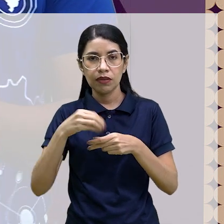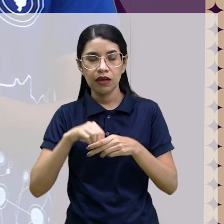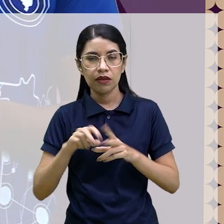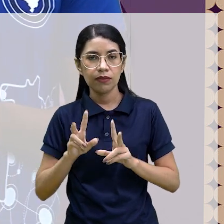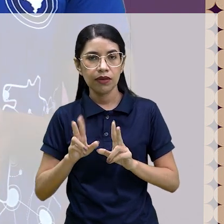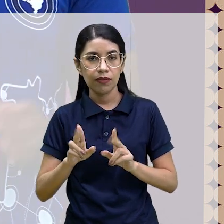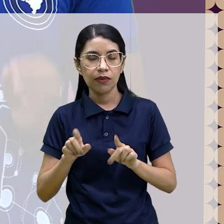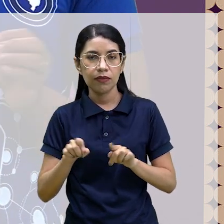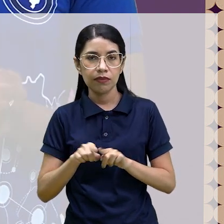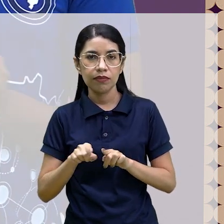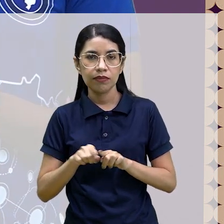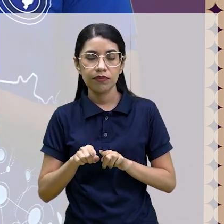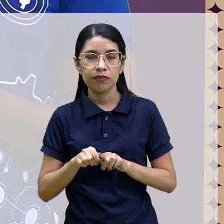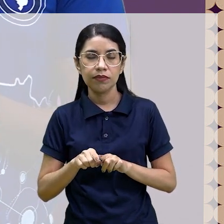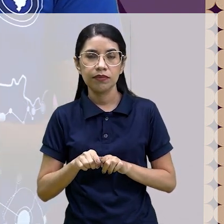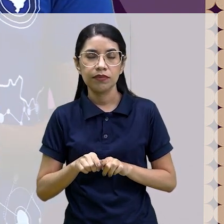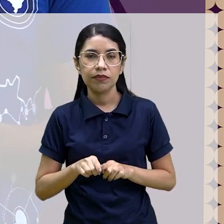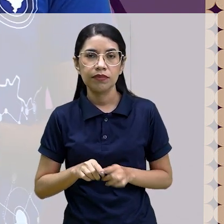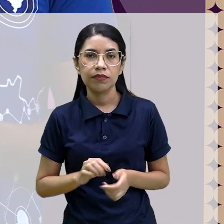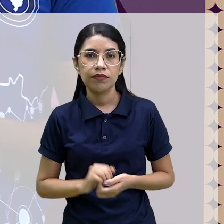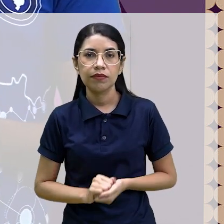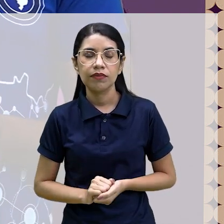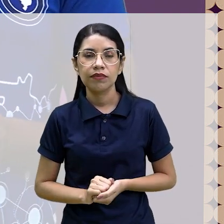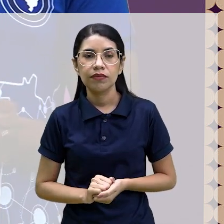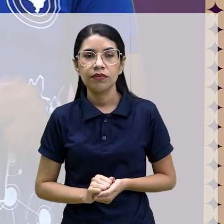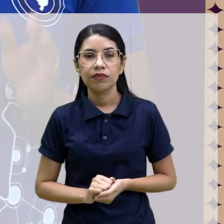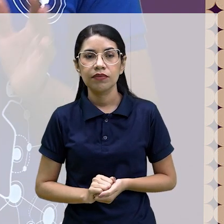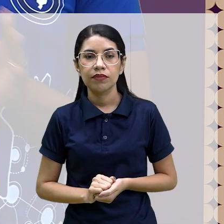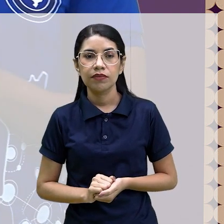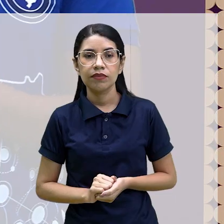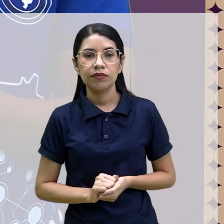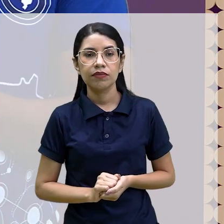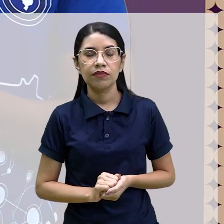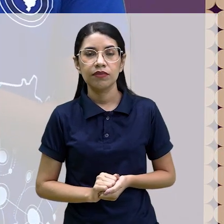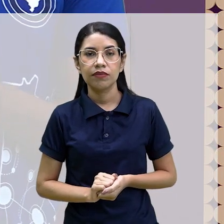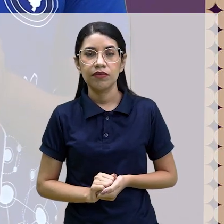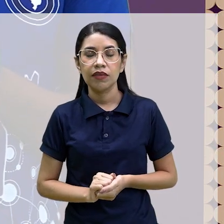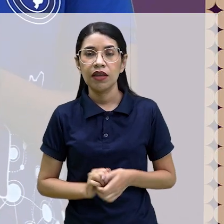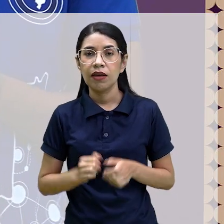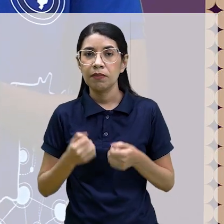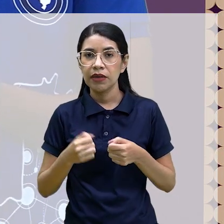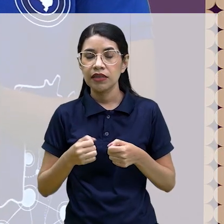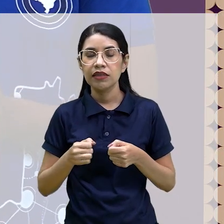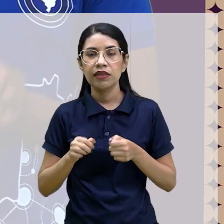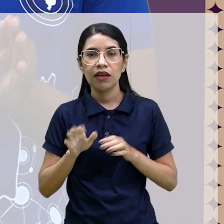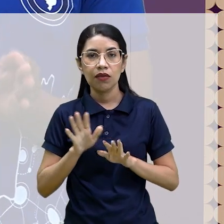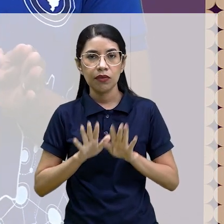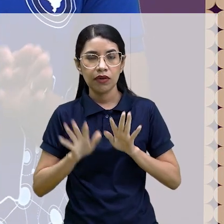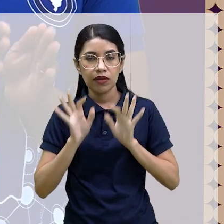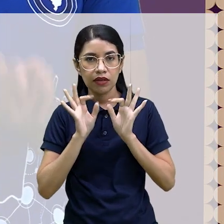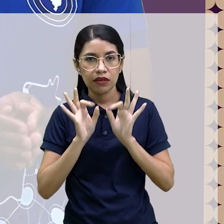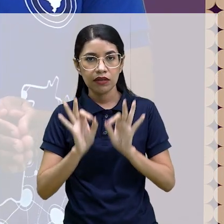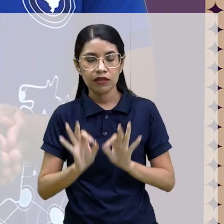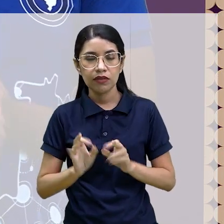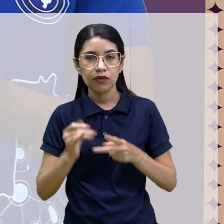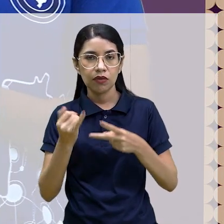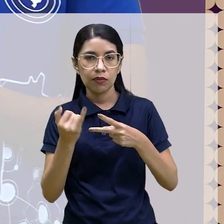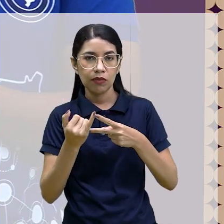ângulos internos também são iguais, beleza? Então, aqui eu preciso tomar esse cuidado. Um